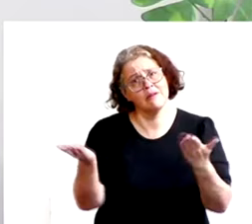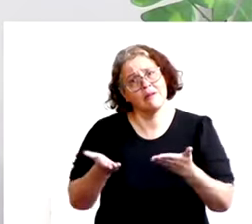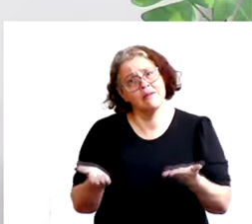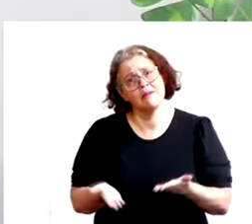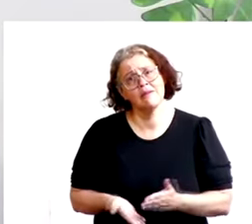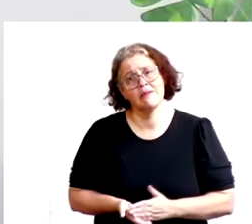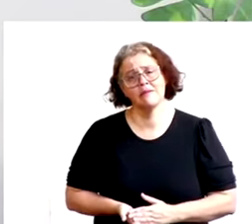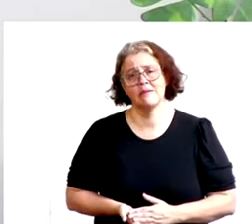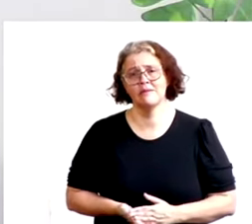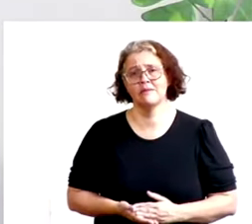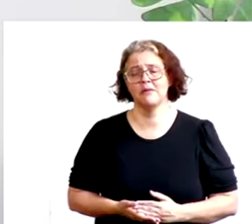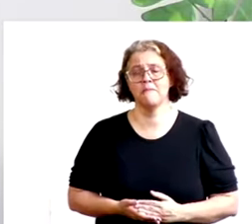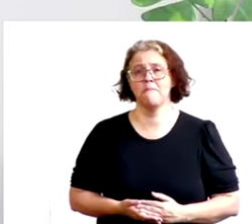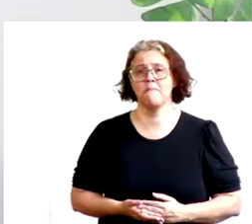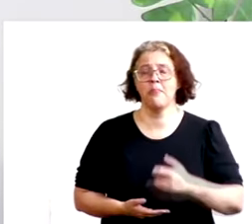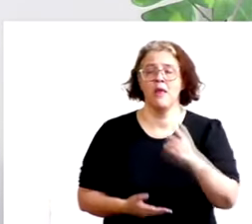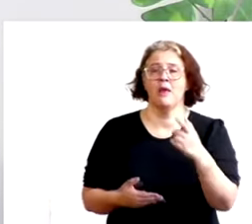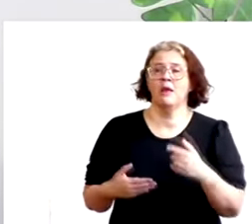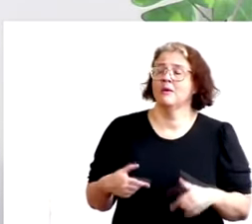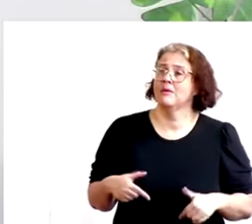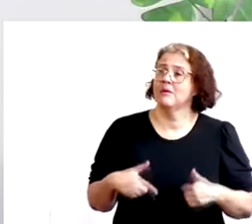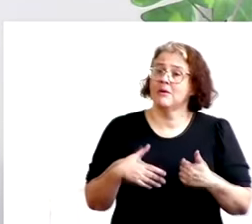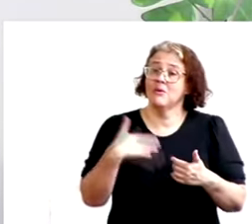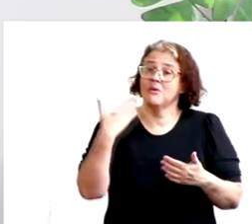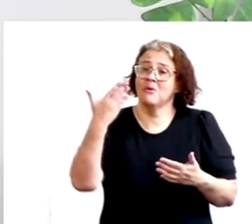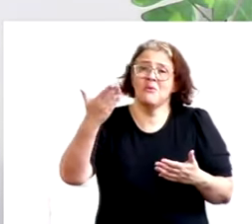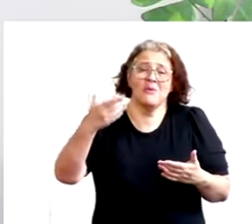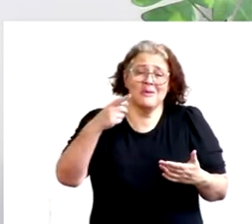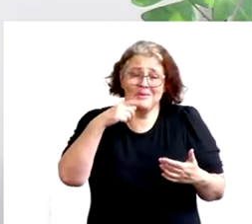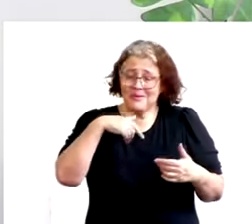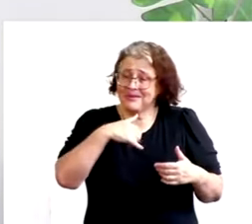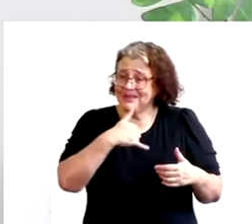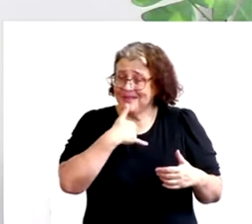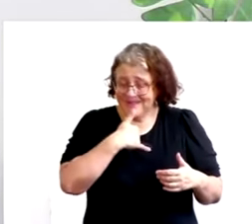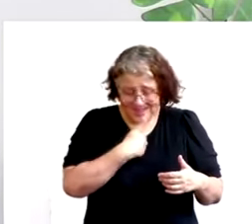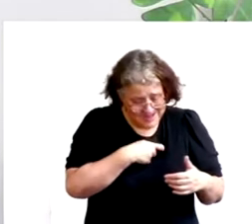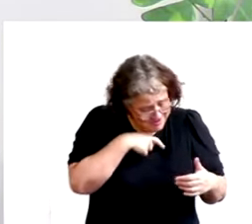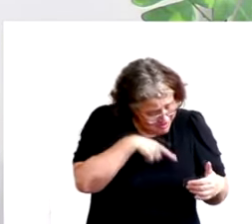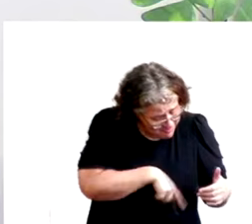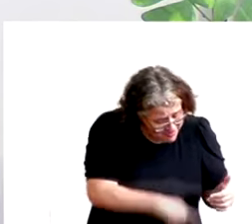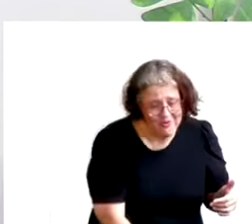quando desalento a tristeza profunda a depressão